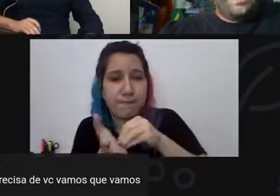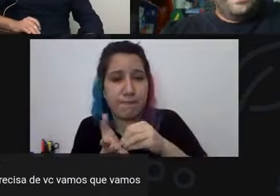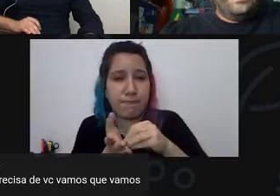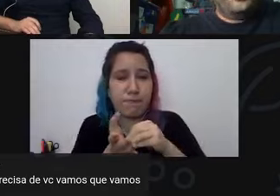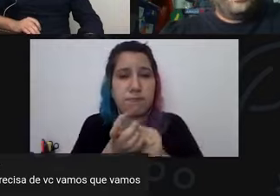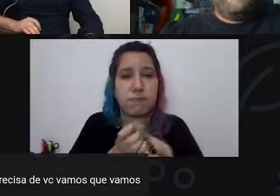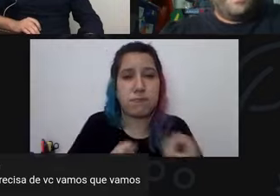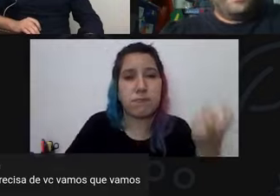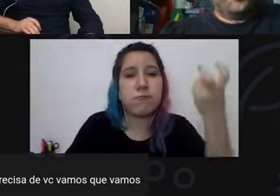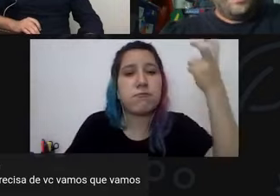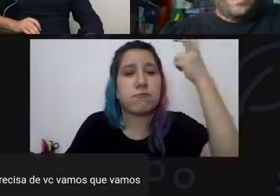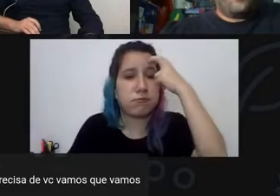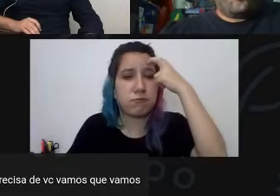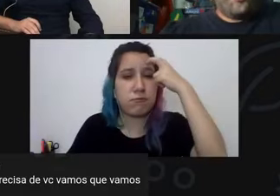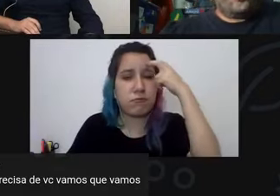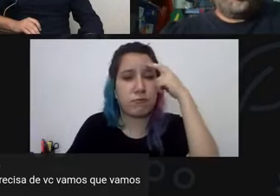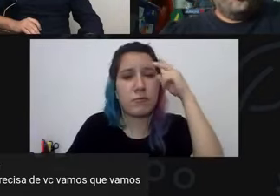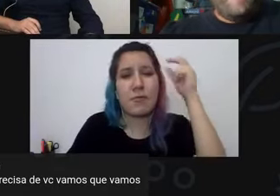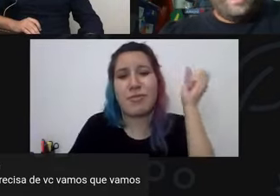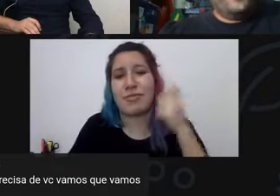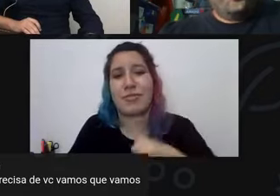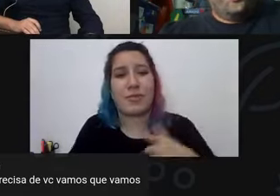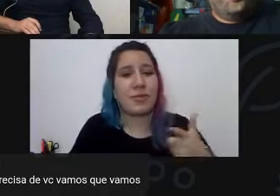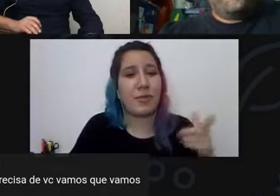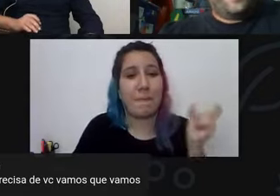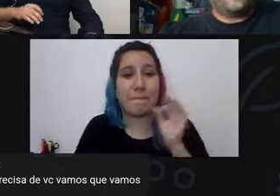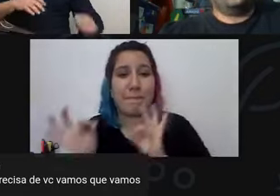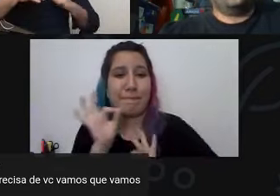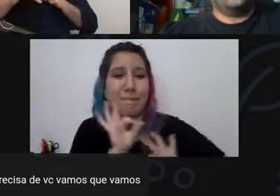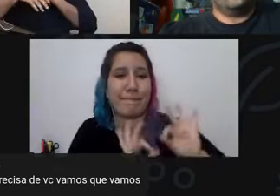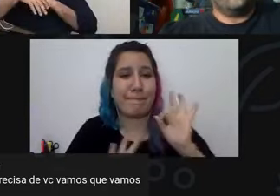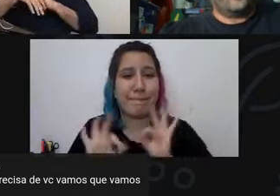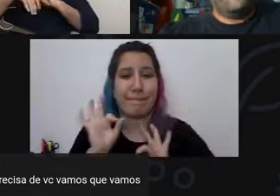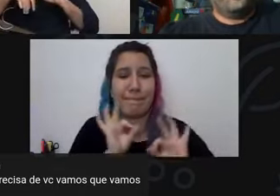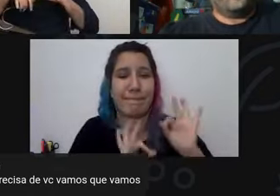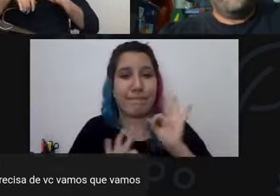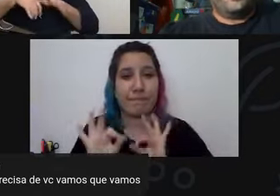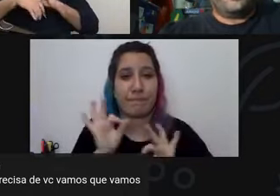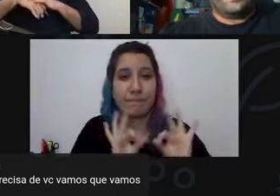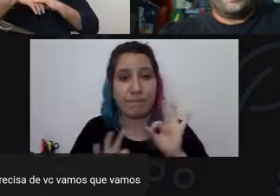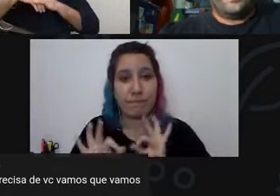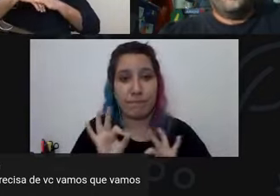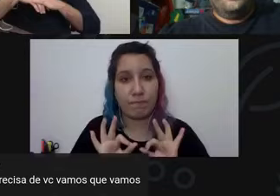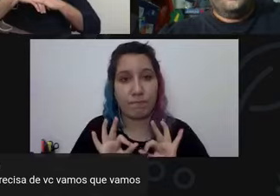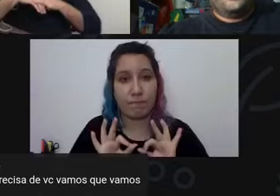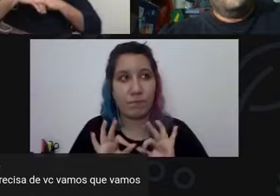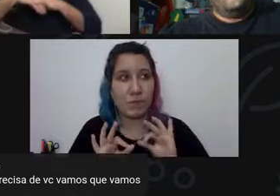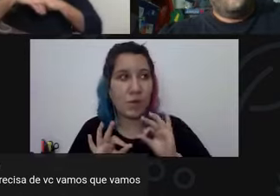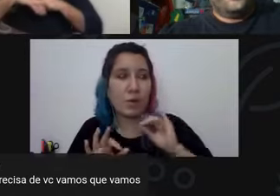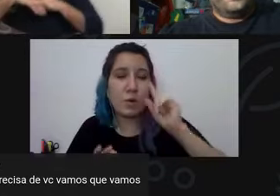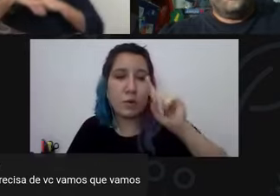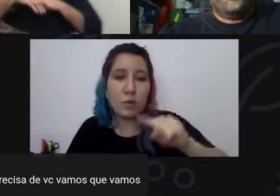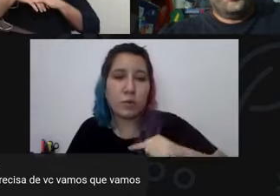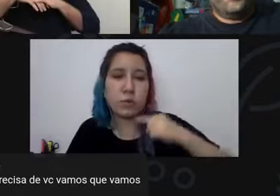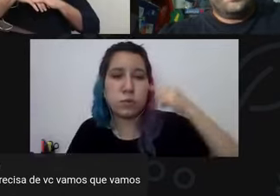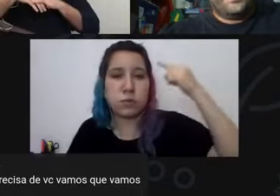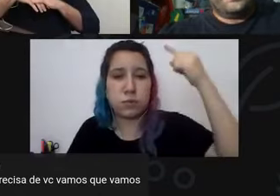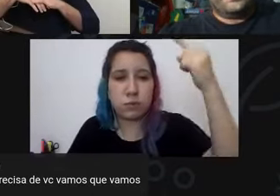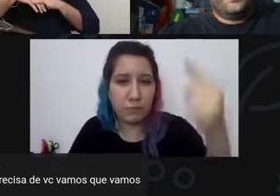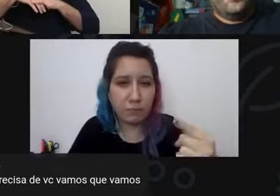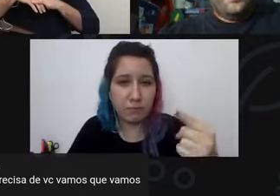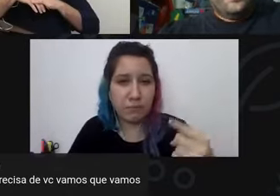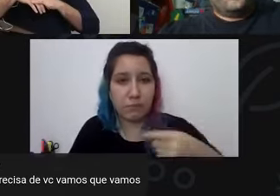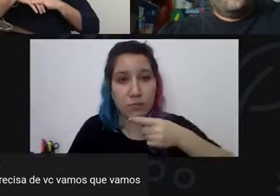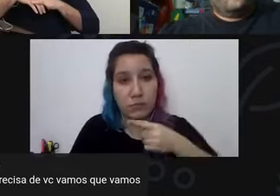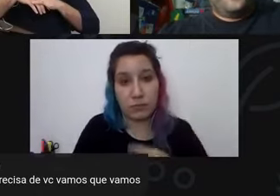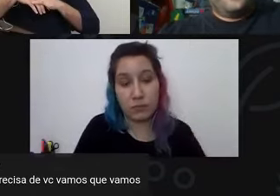um planejamento a curto, médio, longo prazo do turismo. Você acabou de comentar, Caio, né, a gente vem conversando muito sobre essa